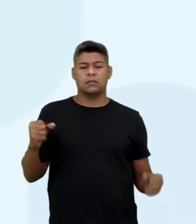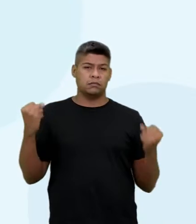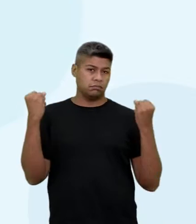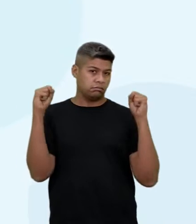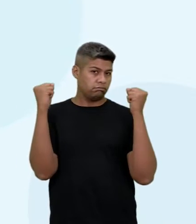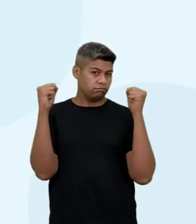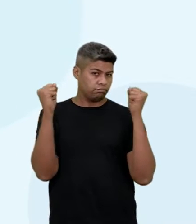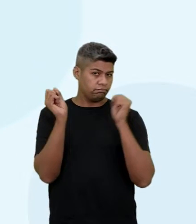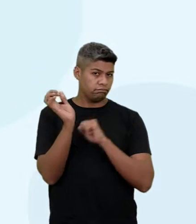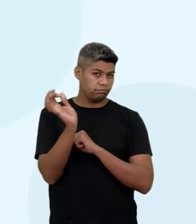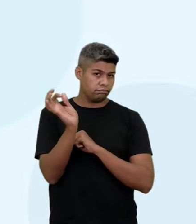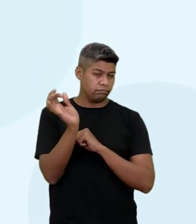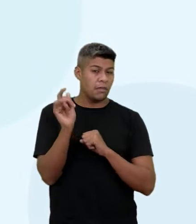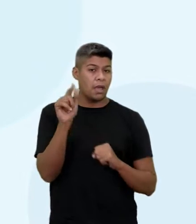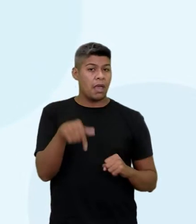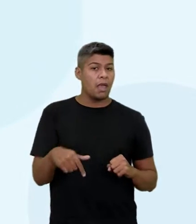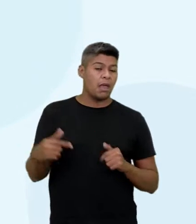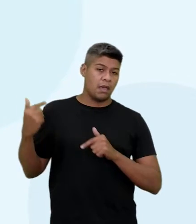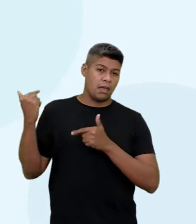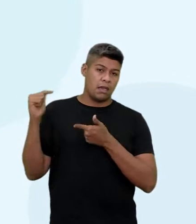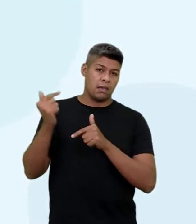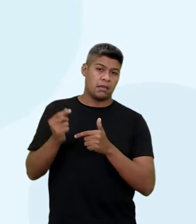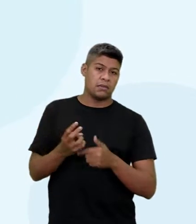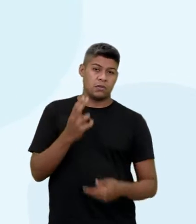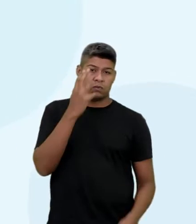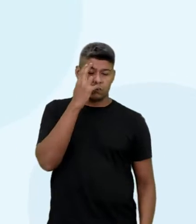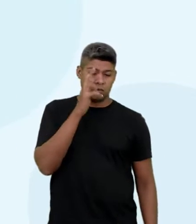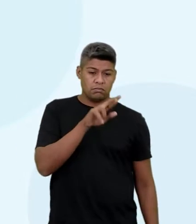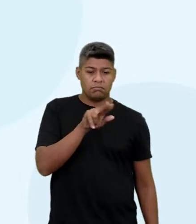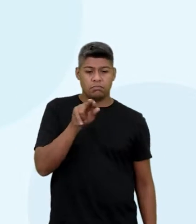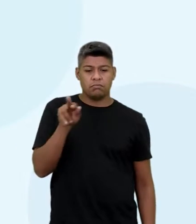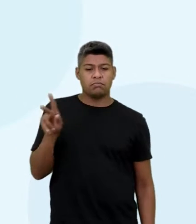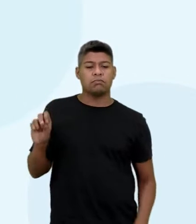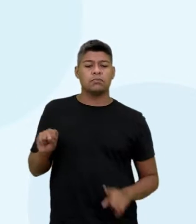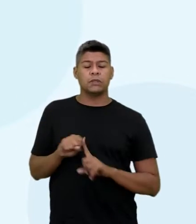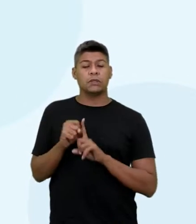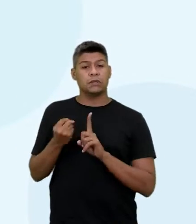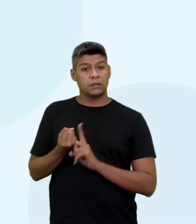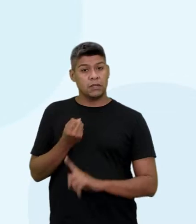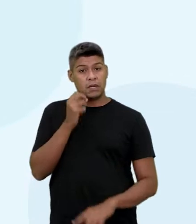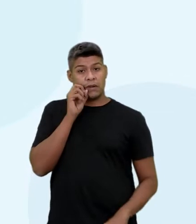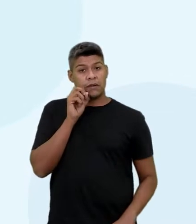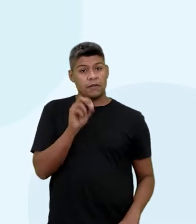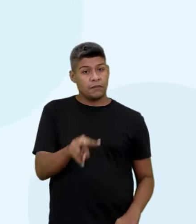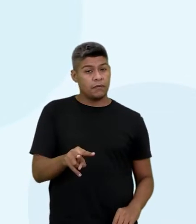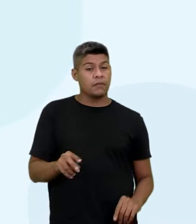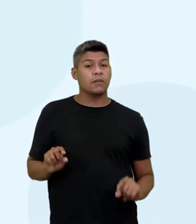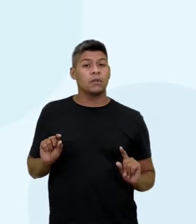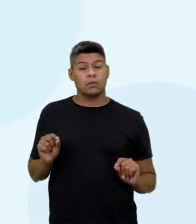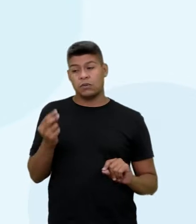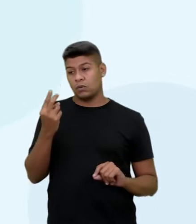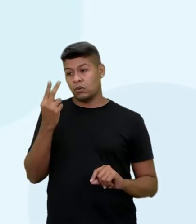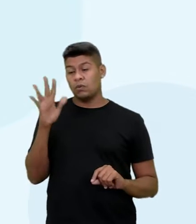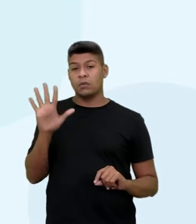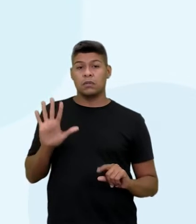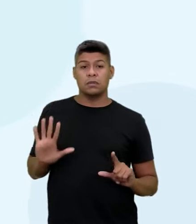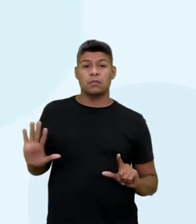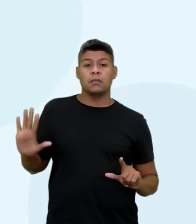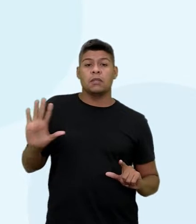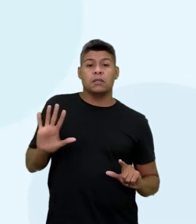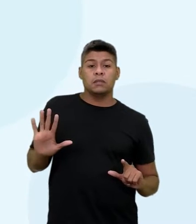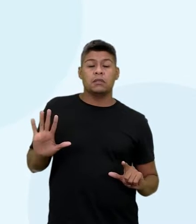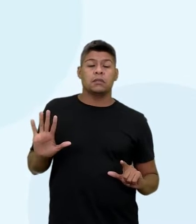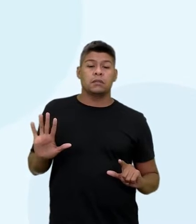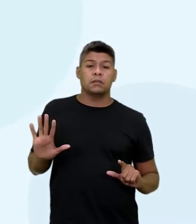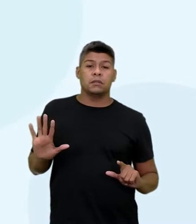tá? Que trata da herança cultural das lutas em diversas sociedades. Então vocês estão vendo aí duas imagens.